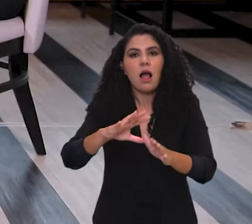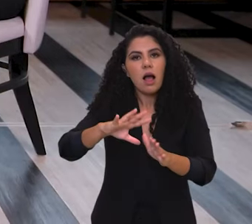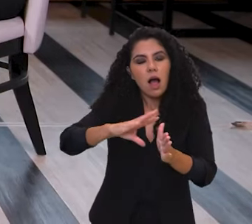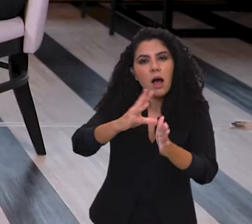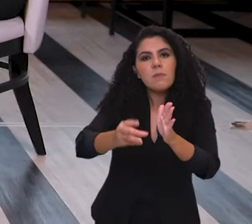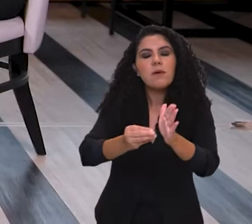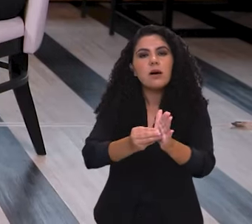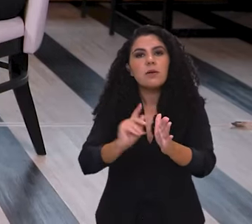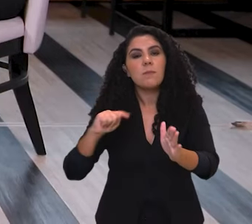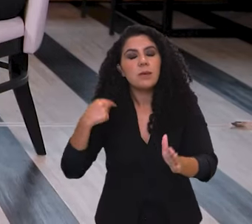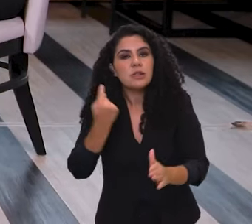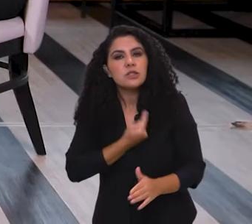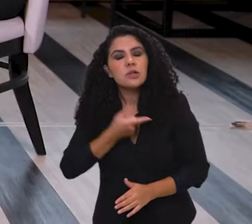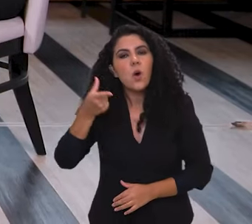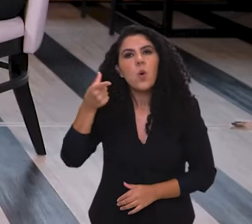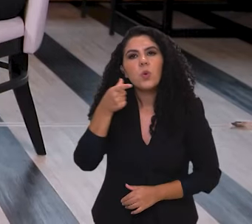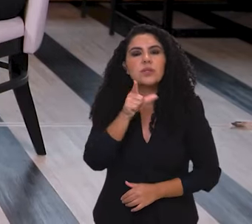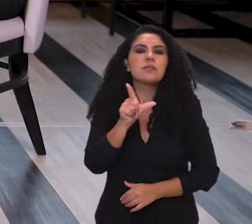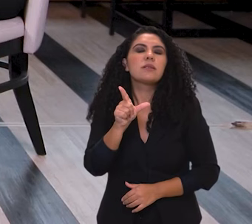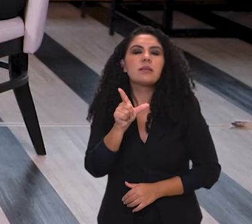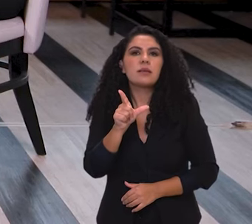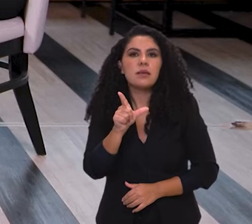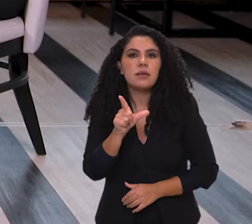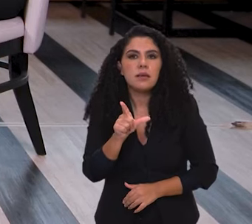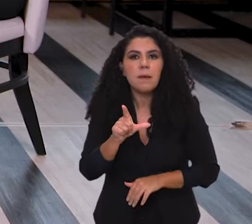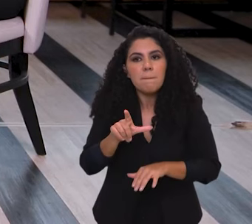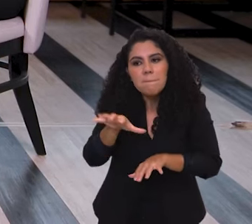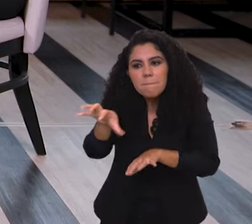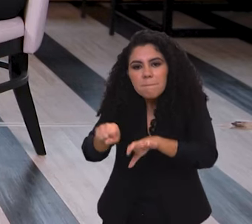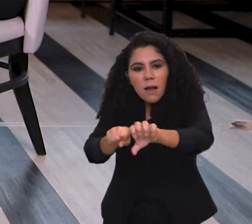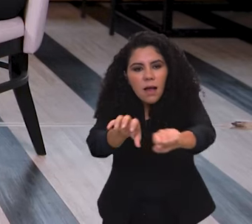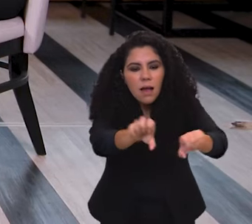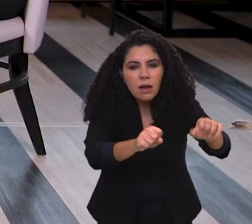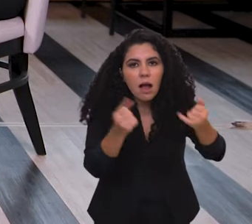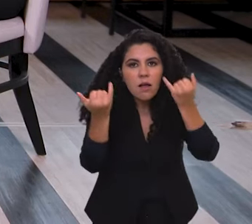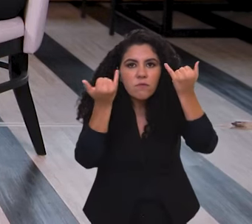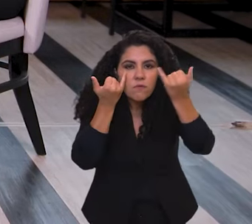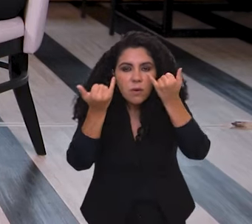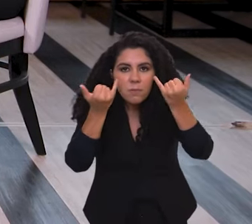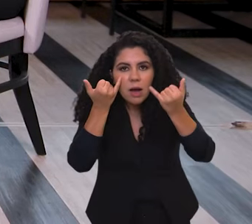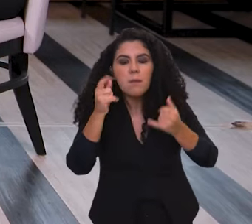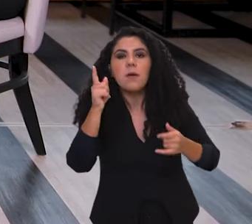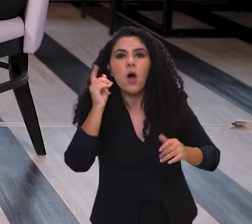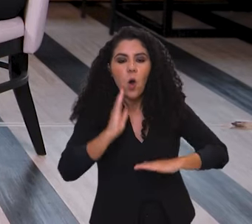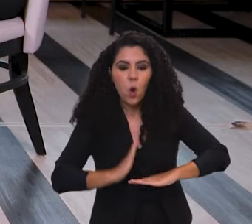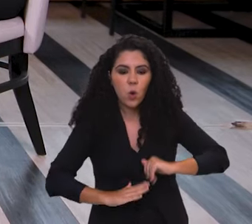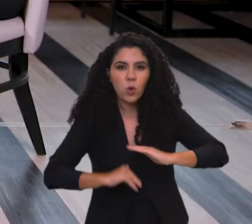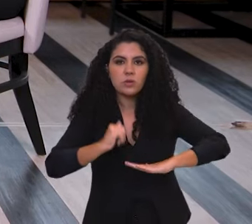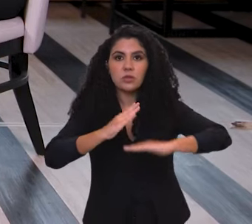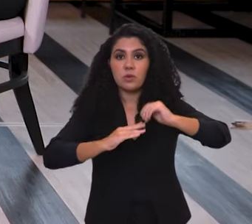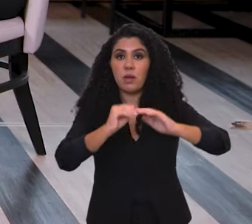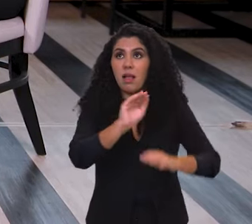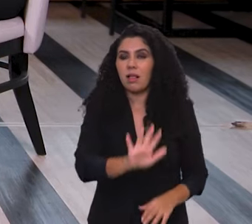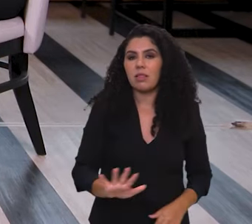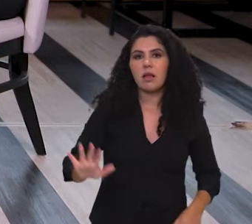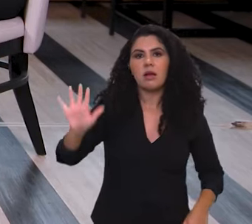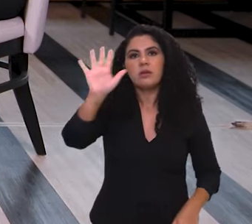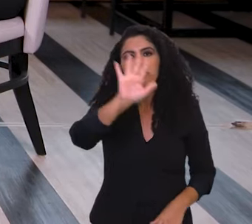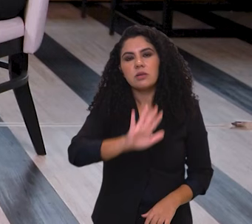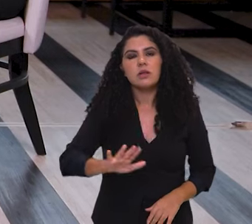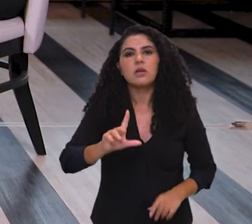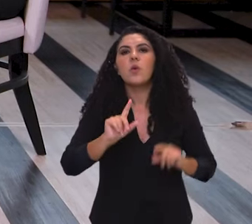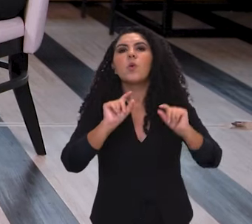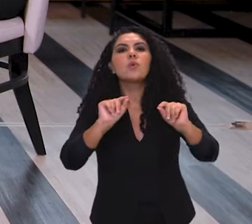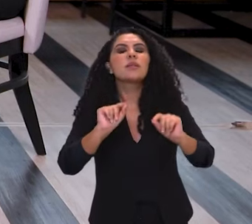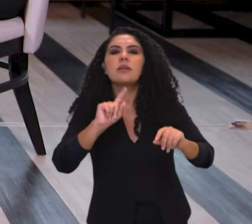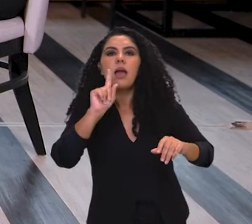a gente consiga colher subsídios para construir numa escala nacional o que seriam os